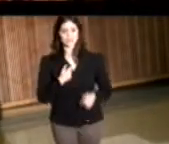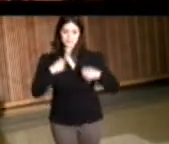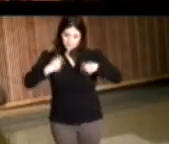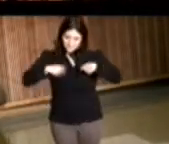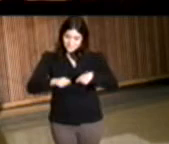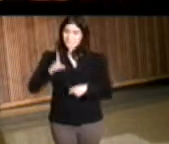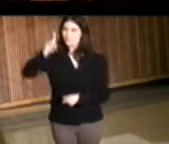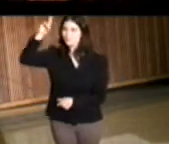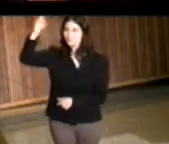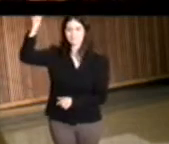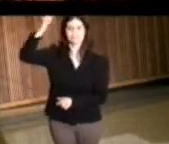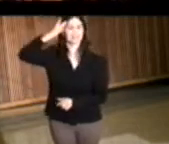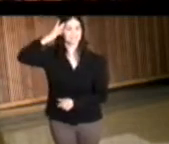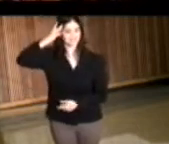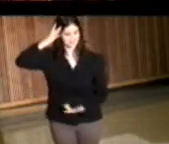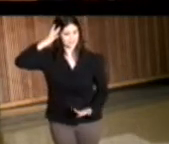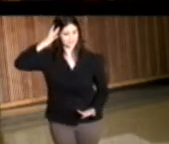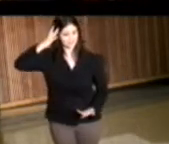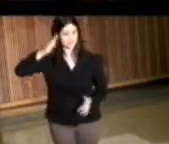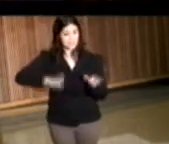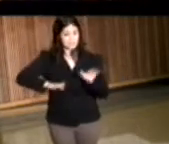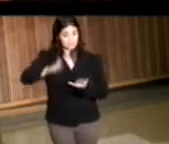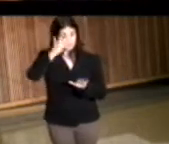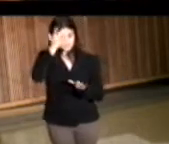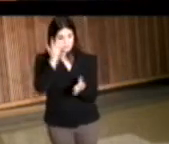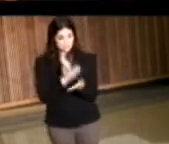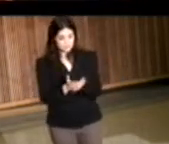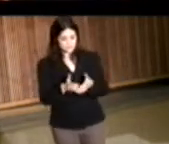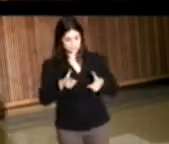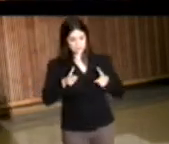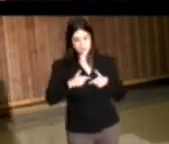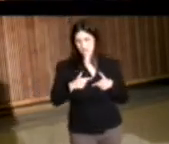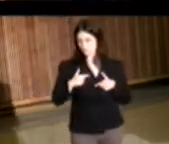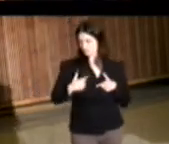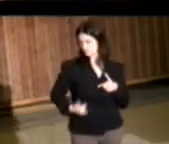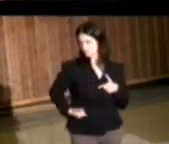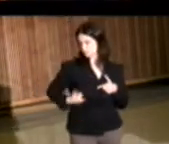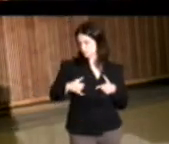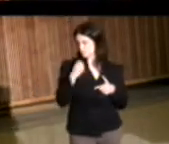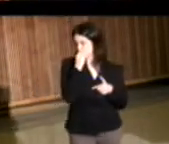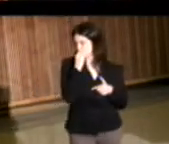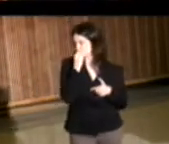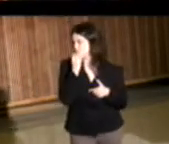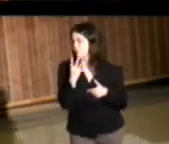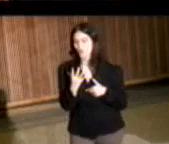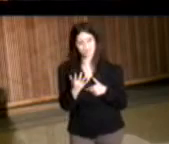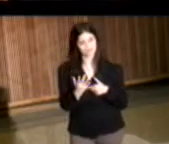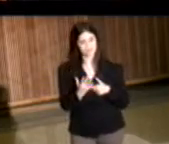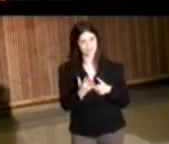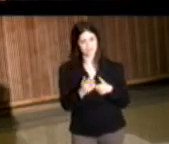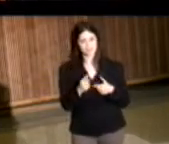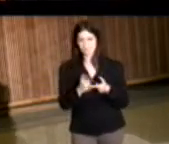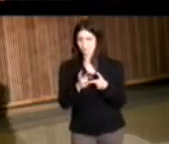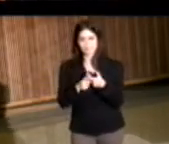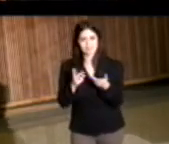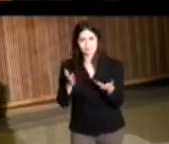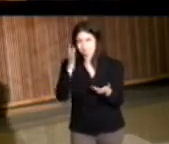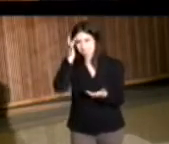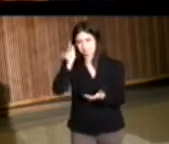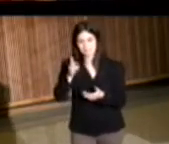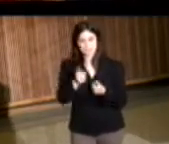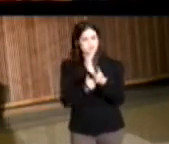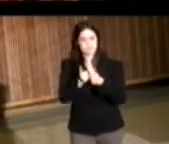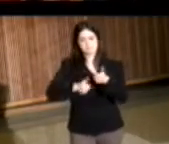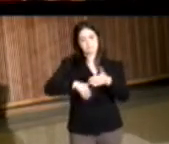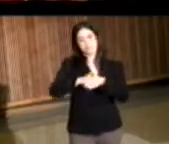vezes esconde o que está dentro do nosso coração. A gente põe no peito e se acha, mas na verdade lá dentro está tudo quebrado, tudo arrebentado, e a